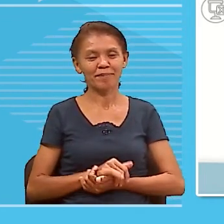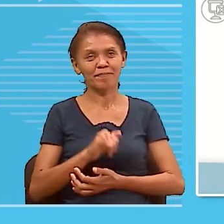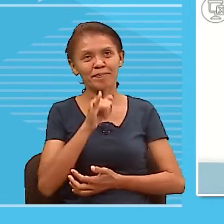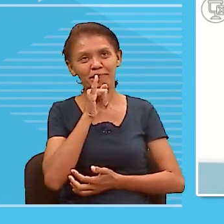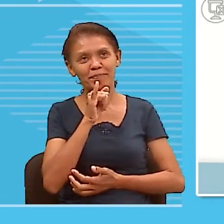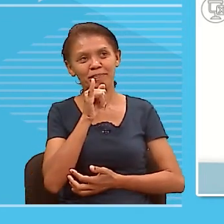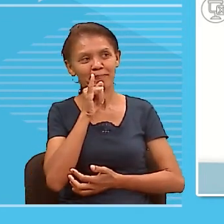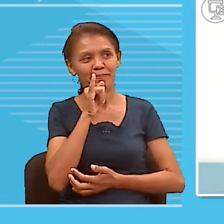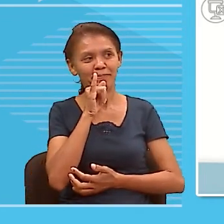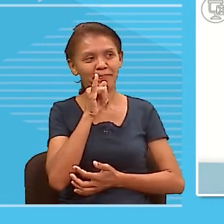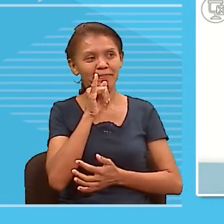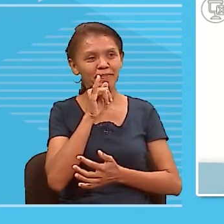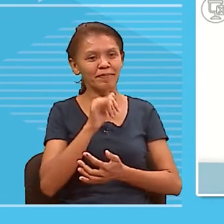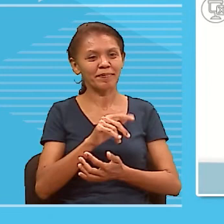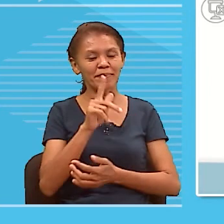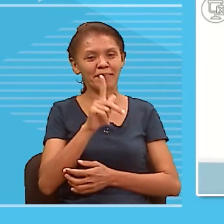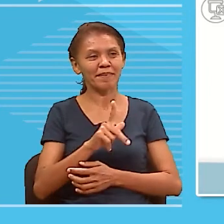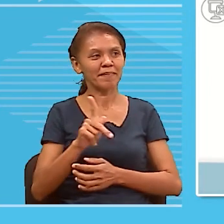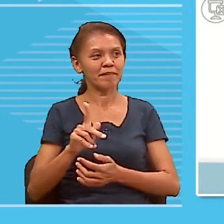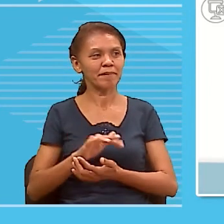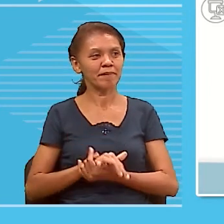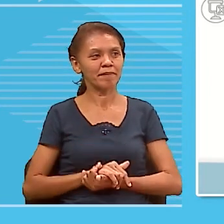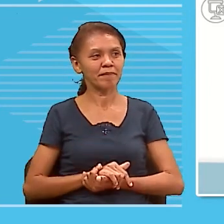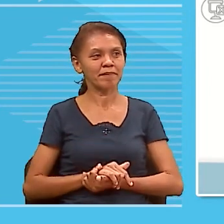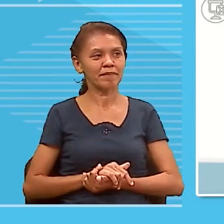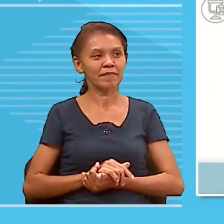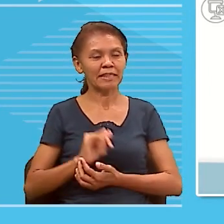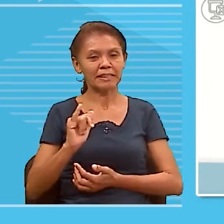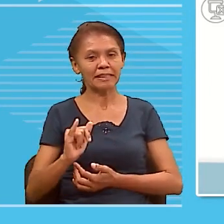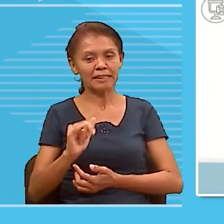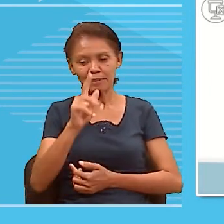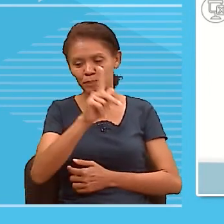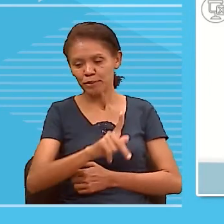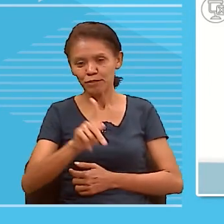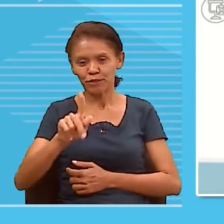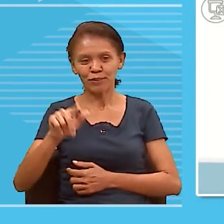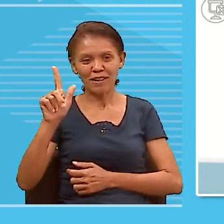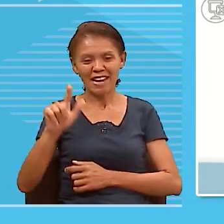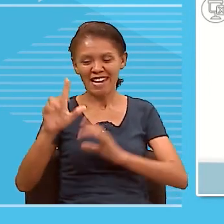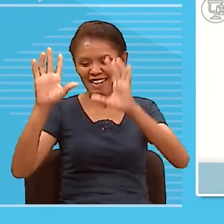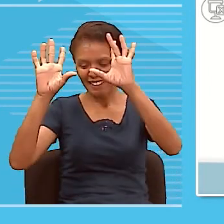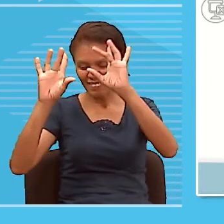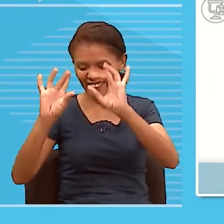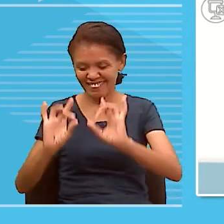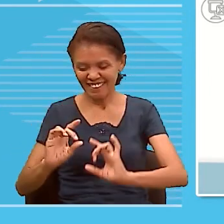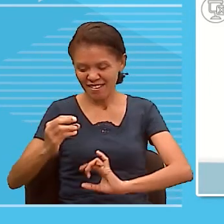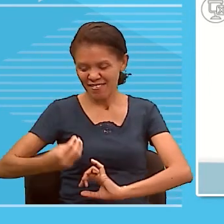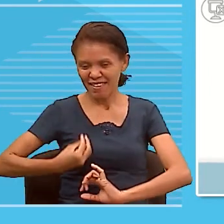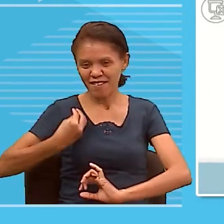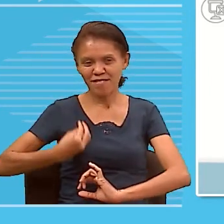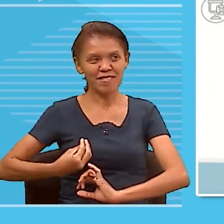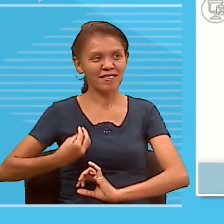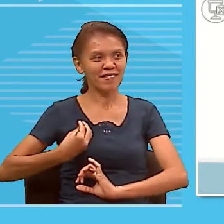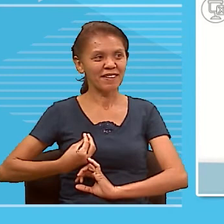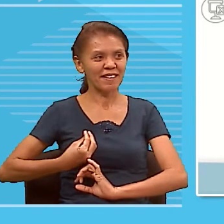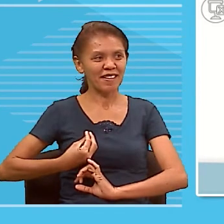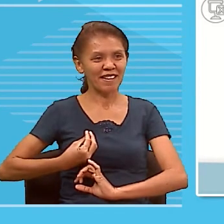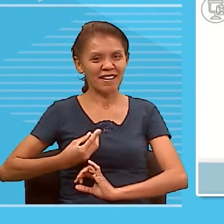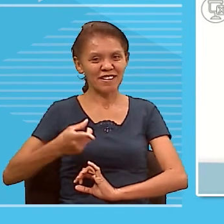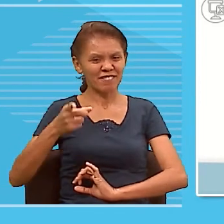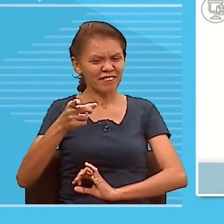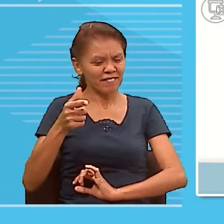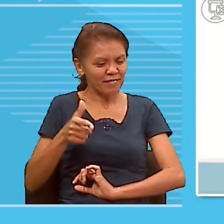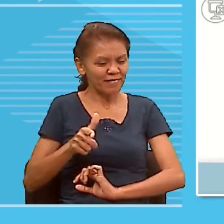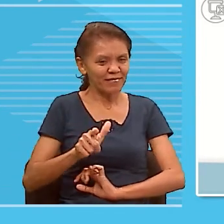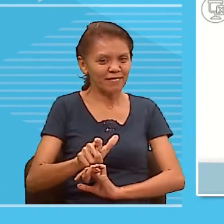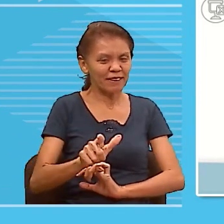exemplo se o Fernando é essencial a sua vida e você vai continuar ignorando